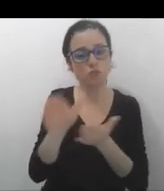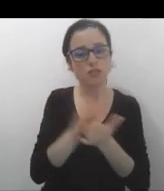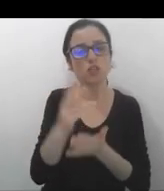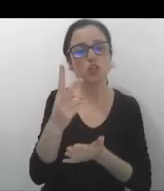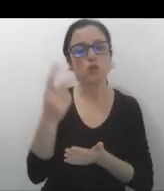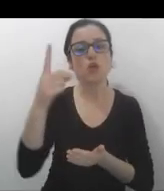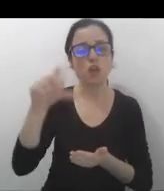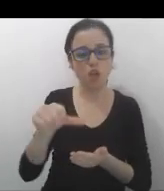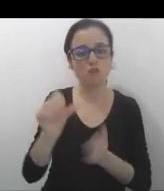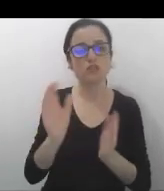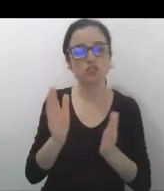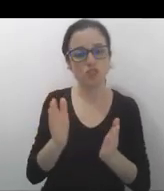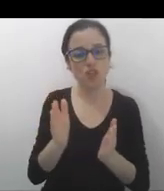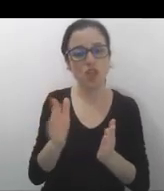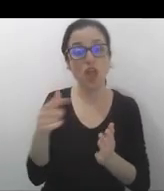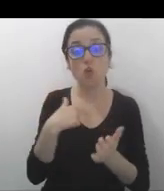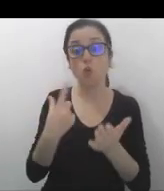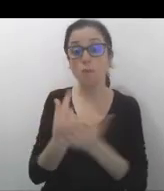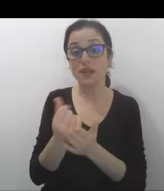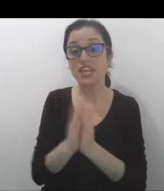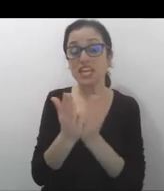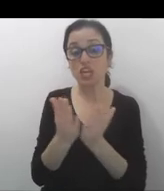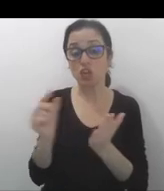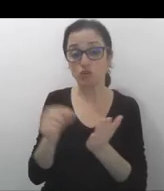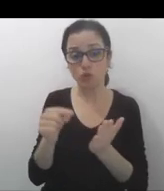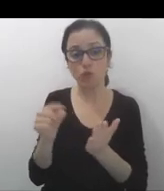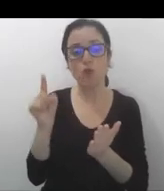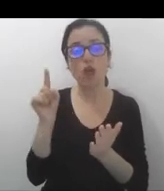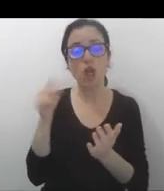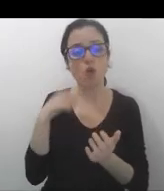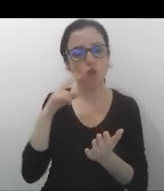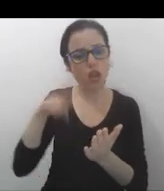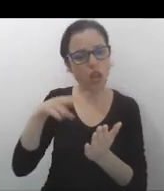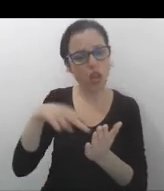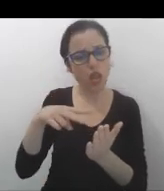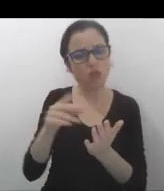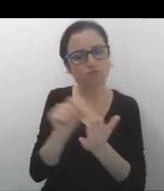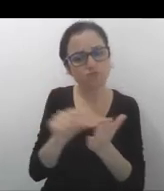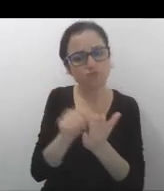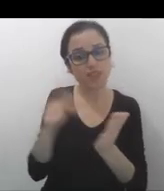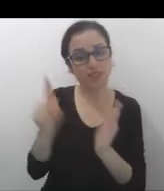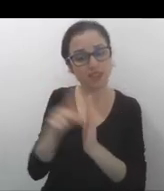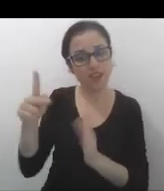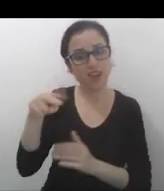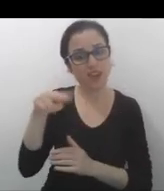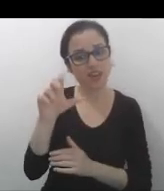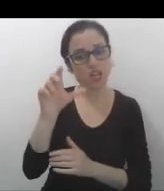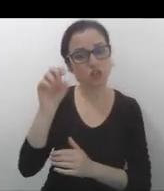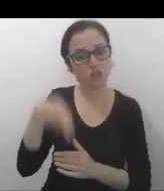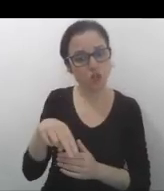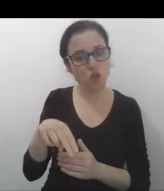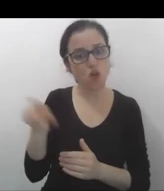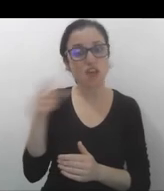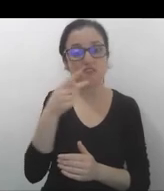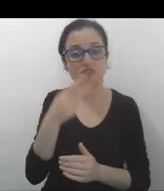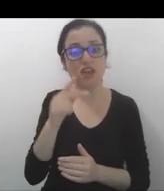só saiu, acho que em 2019, né? E aí, bom, eu comprei o livro e tal, e eu estou lendo o livro, a introdução do